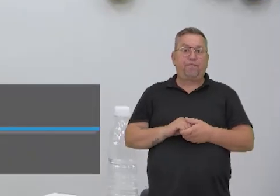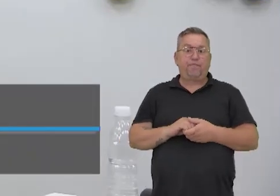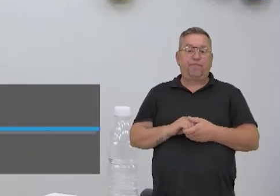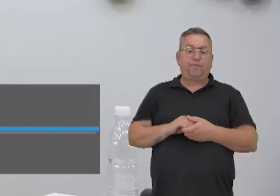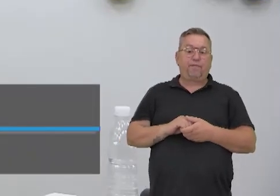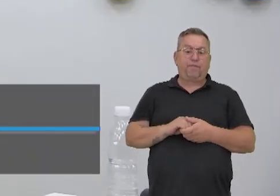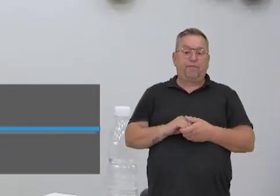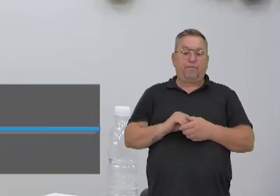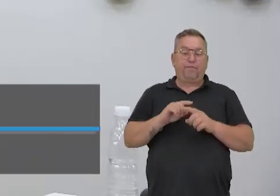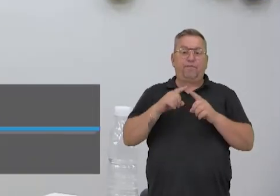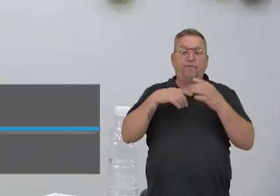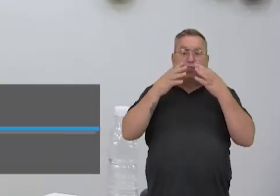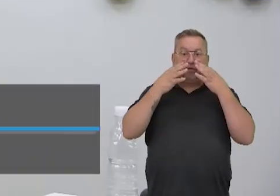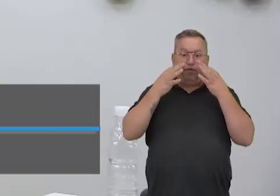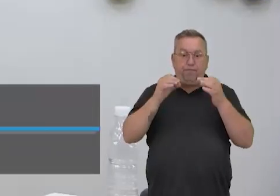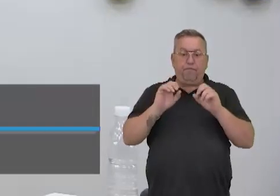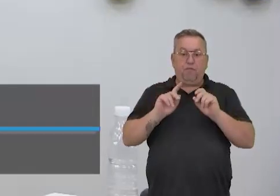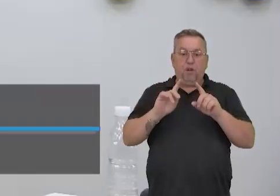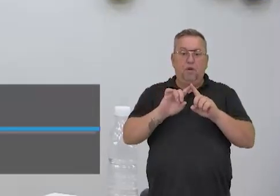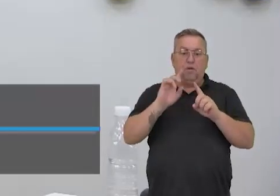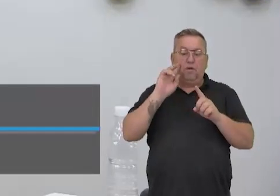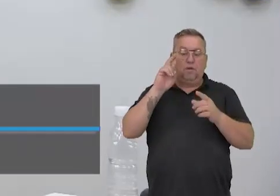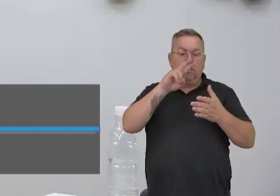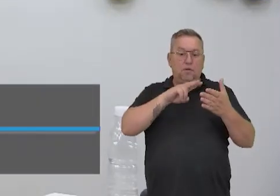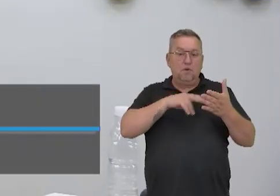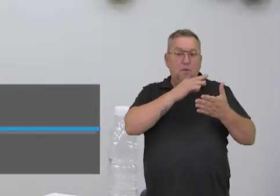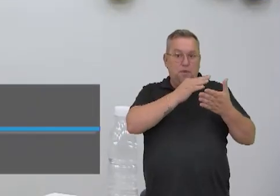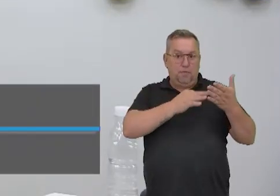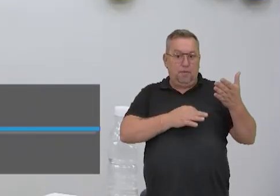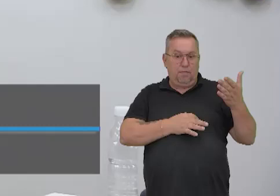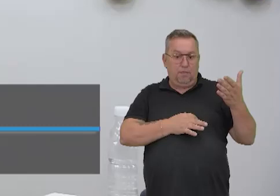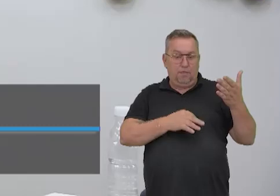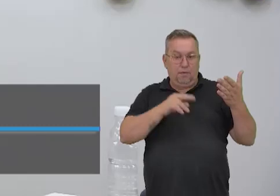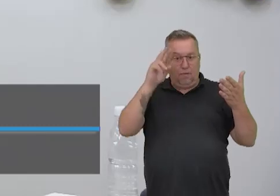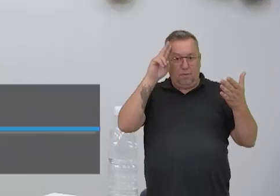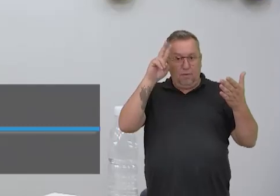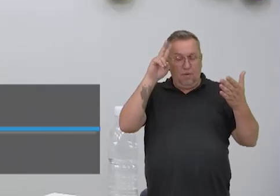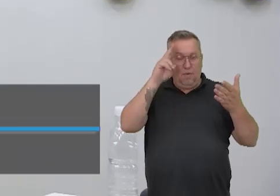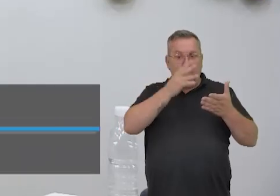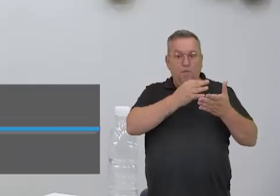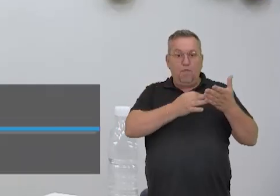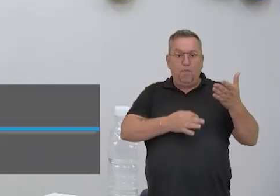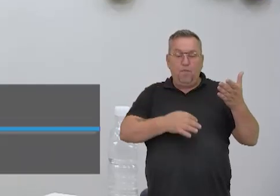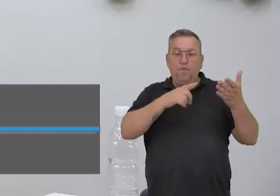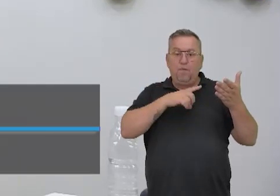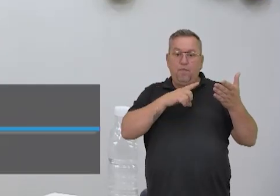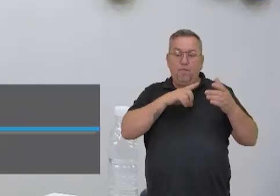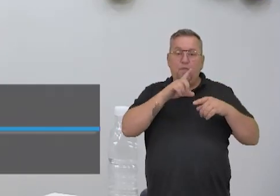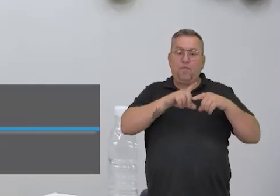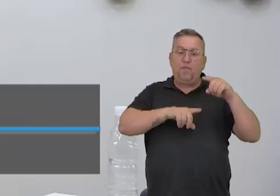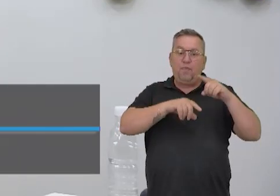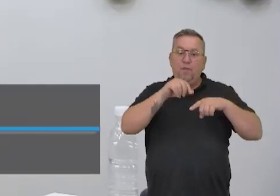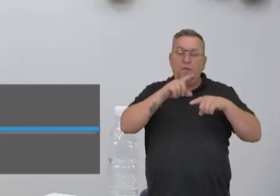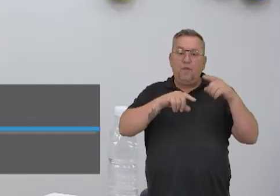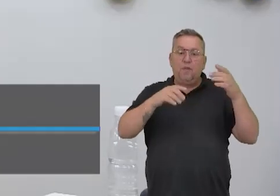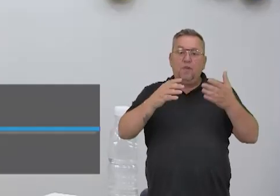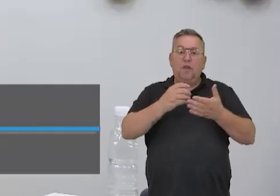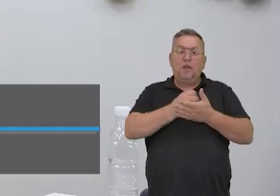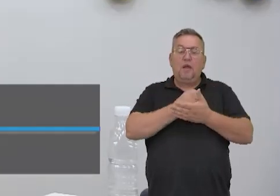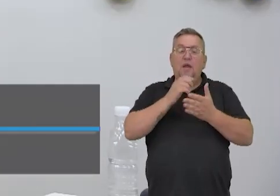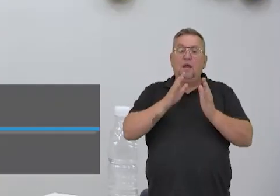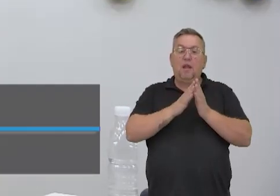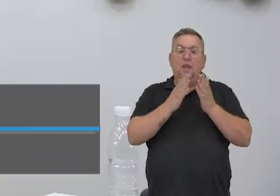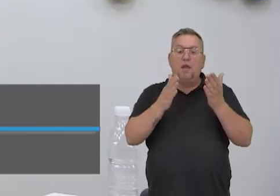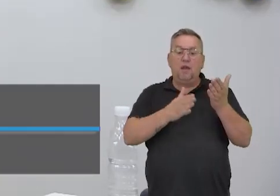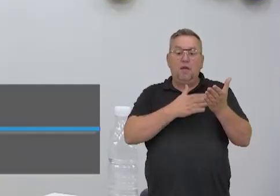Então, muita atenção. Vamos aí fazer a leitura do texto. Lembrando que esse texto que está aqui no material, eu retirei ele daquela